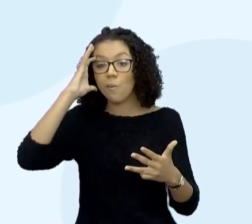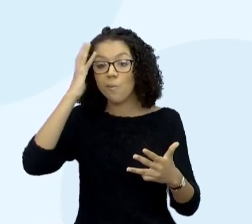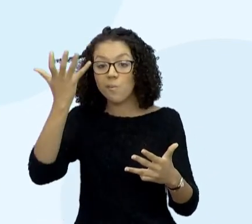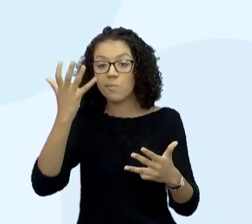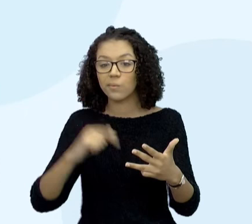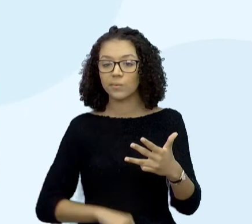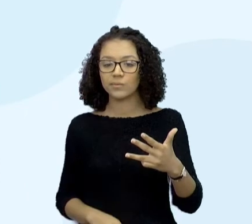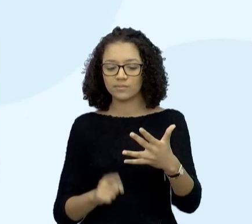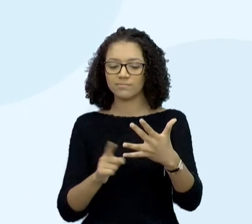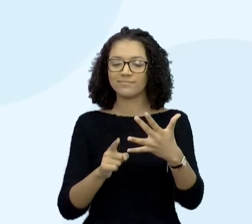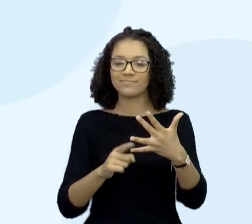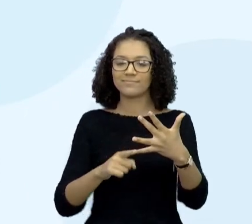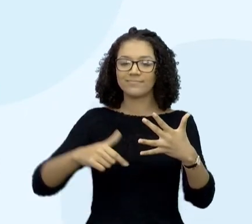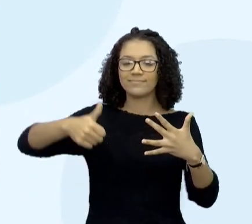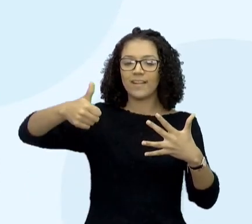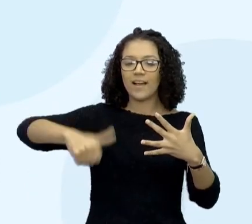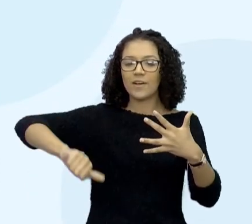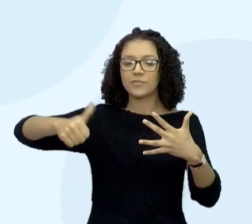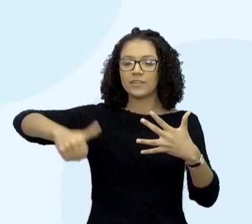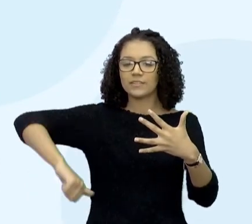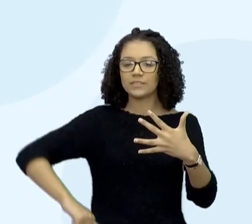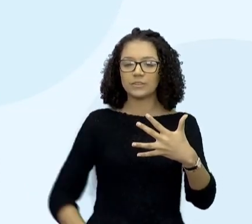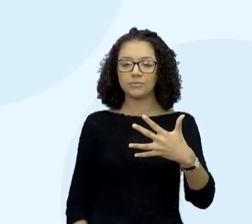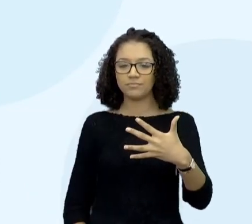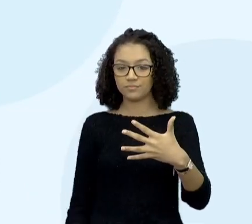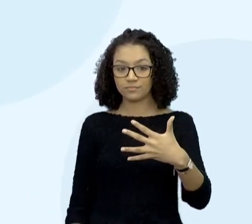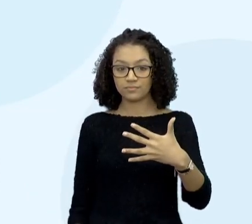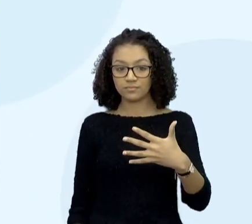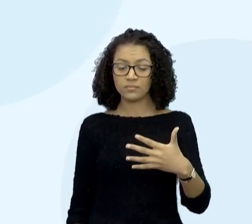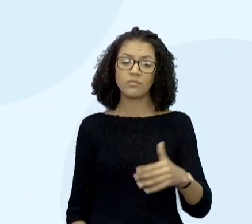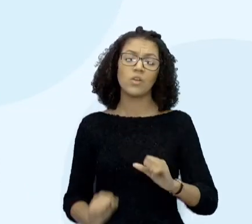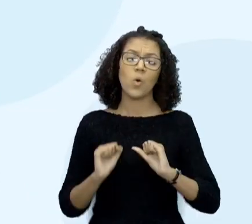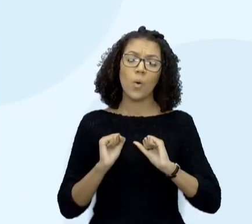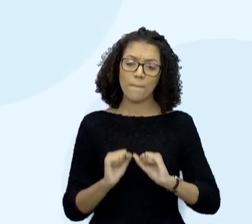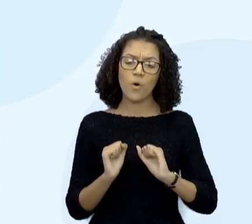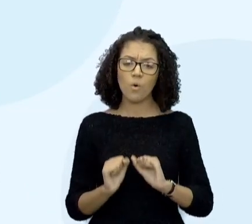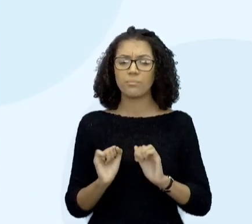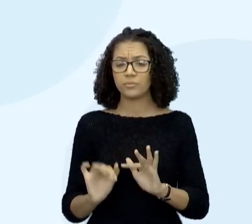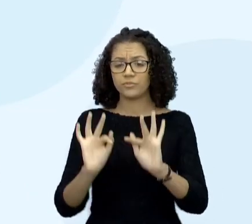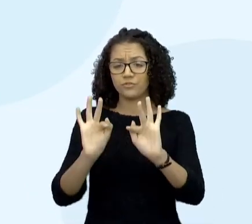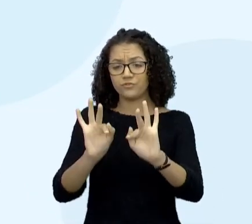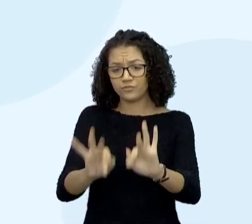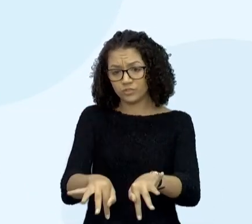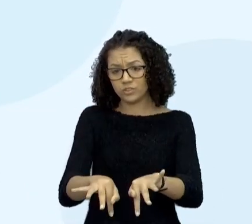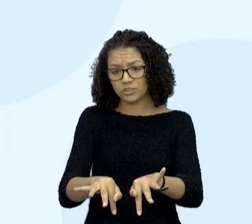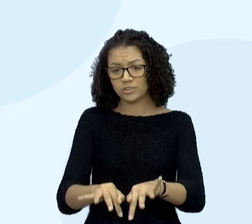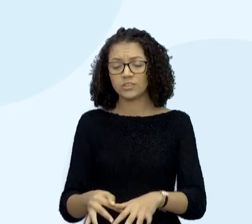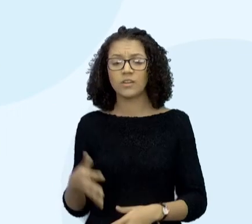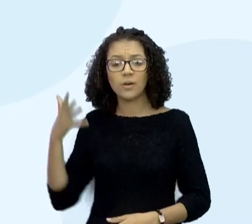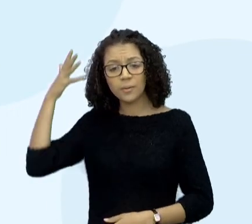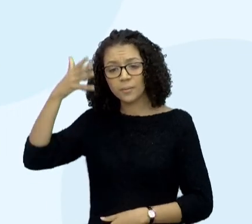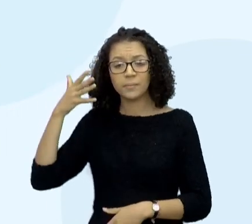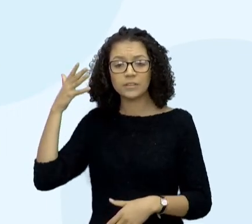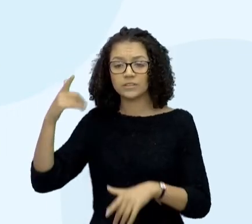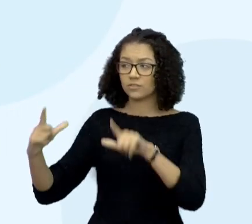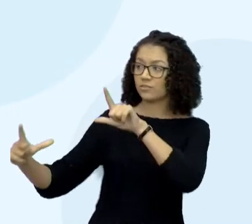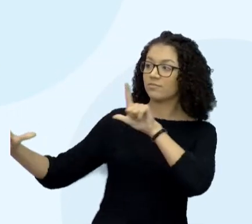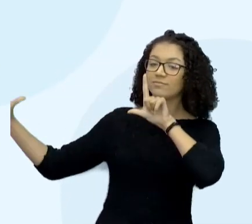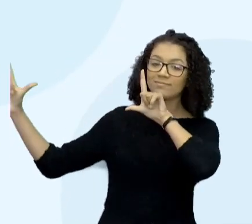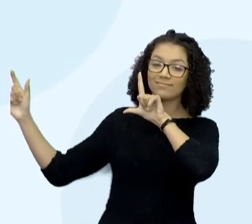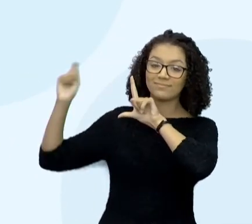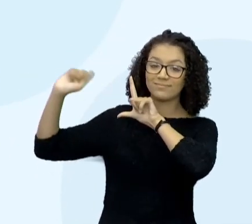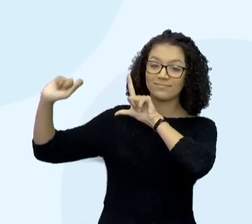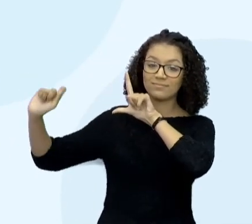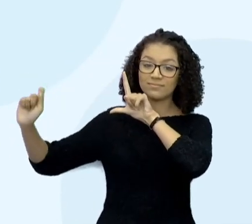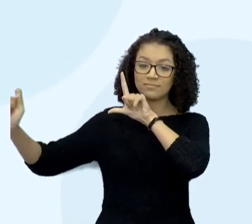processo avaliativo deste fechamento. Pode-se fazer uma finalização, né, com a apresentação de cartazes, tendo aí